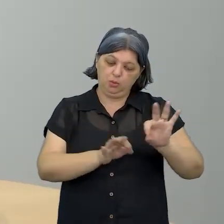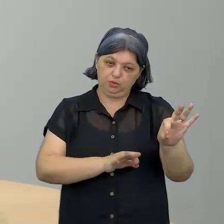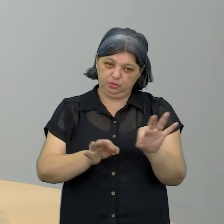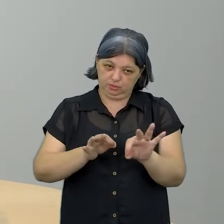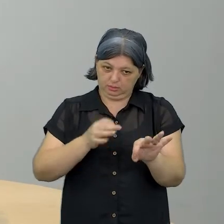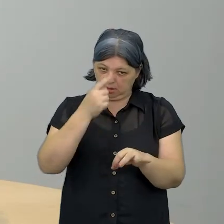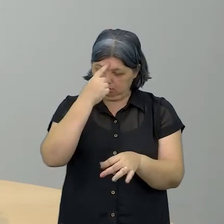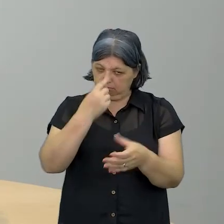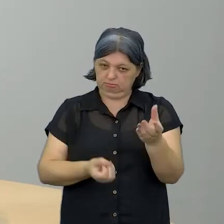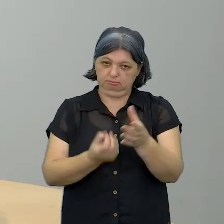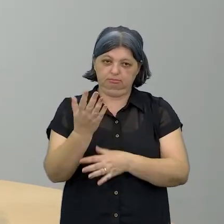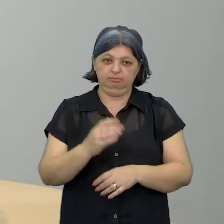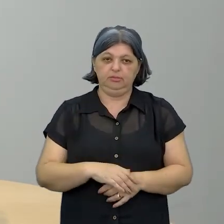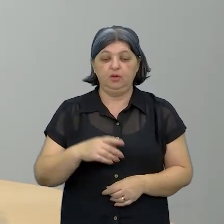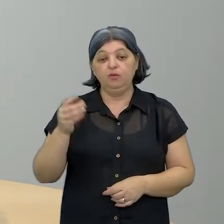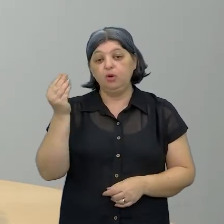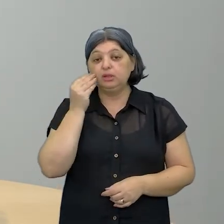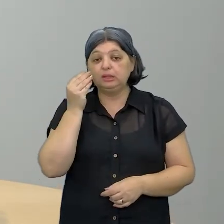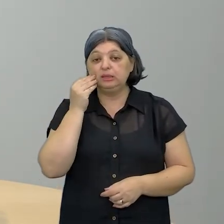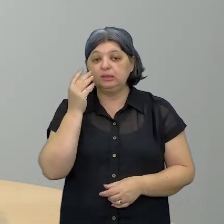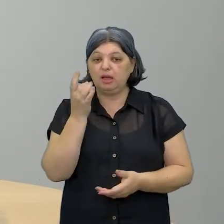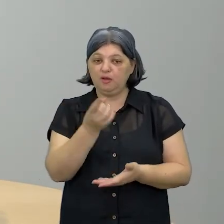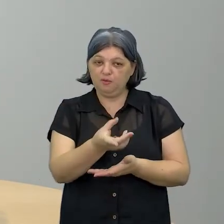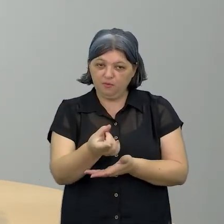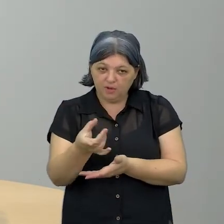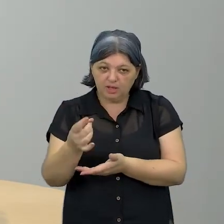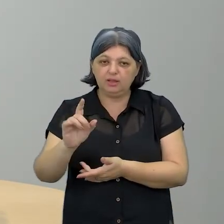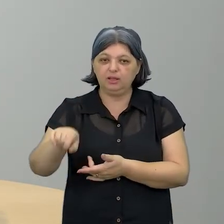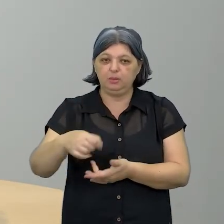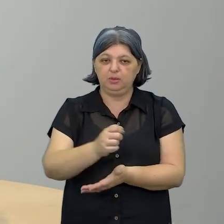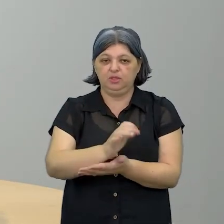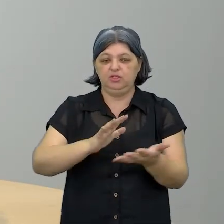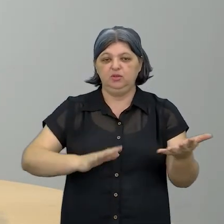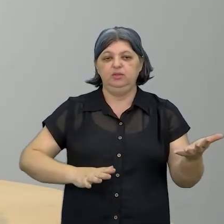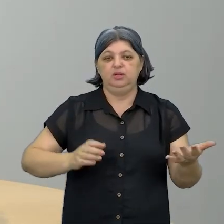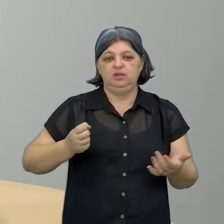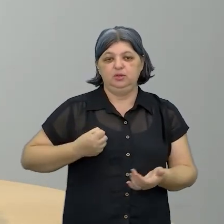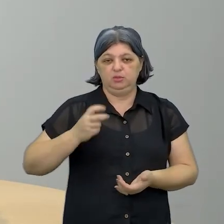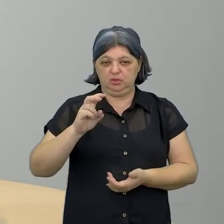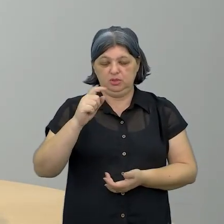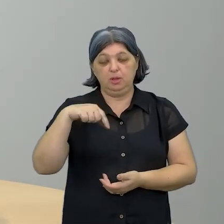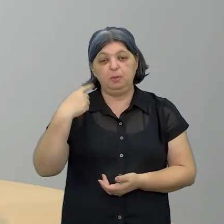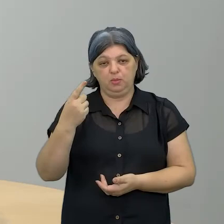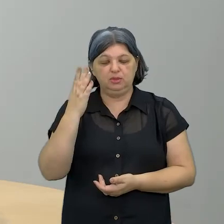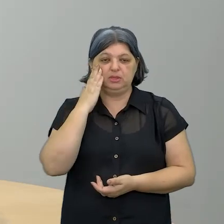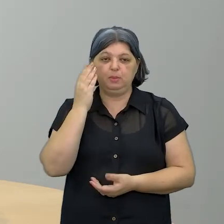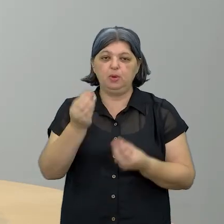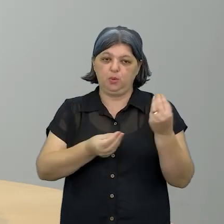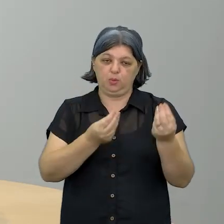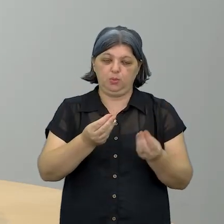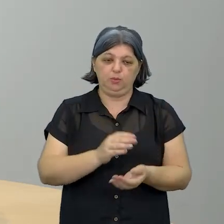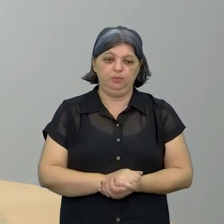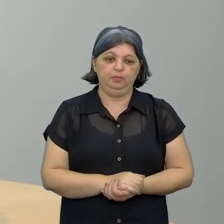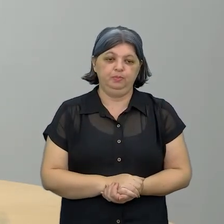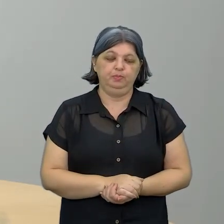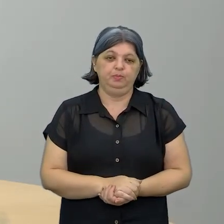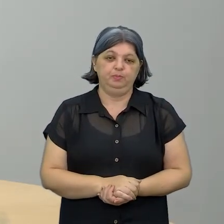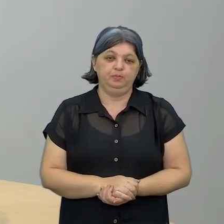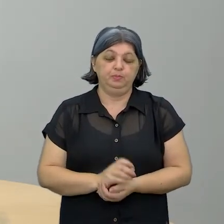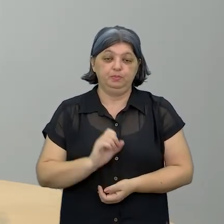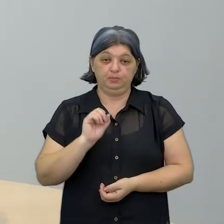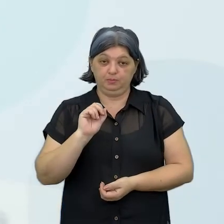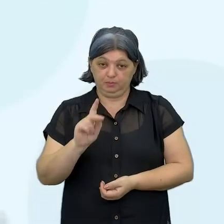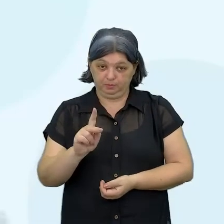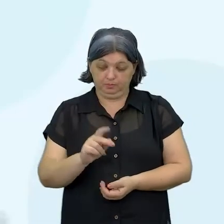tá? E que eu vou tentar vendê-la mais tarde lá na atividade 5 e vocês vão saber como. Tá ok? Então,